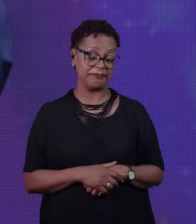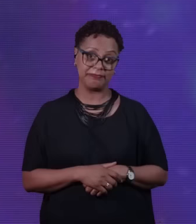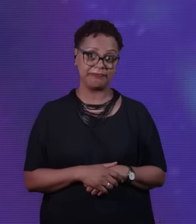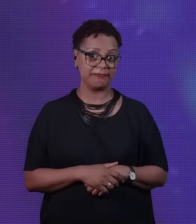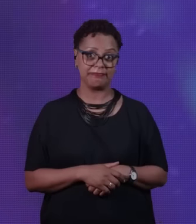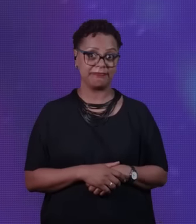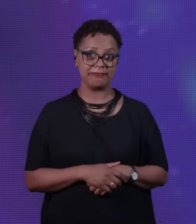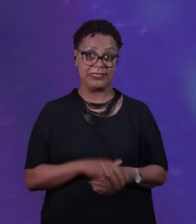não permaneceu.